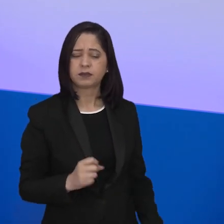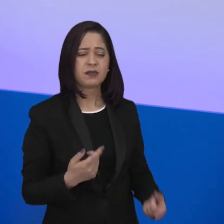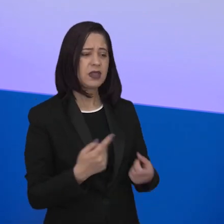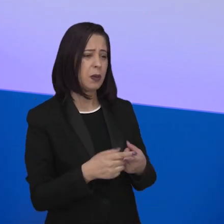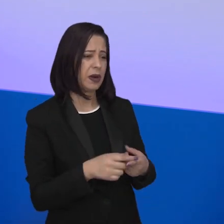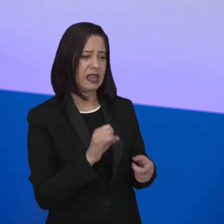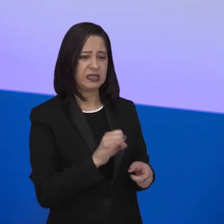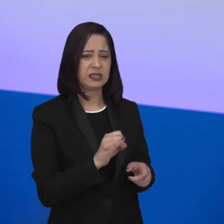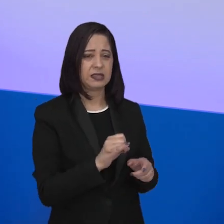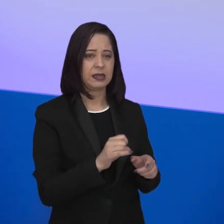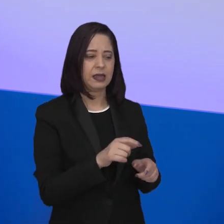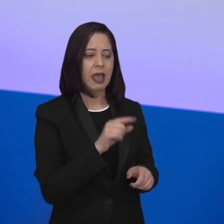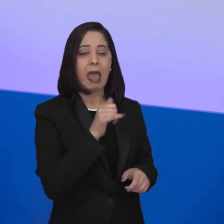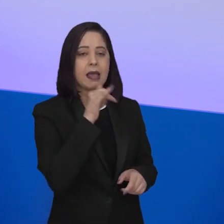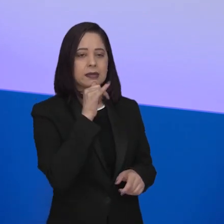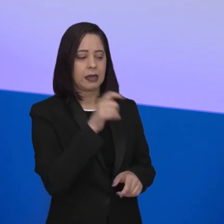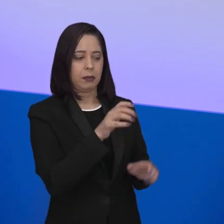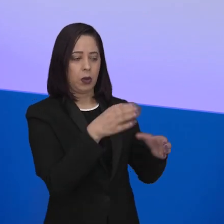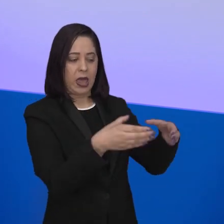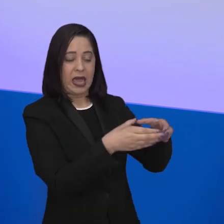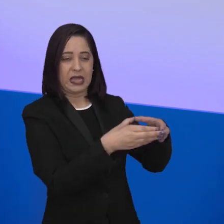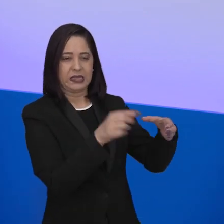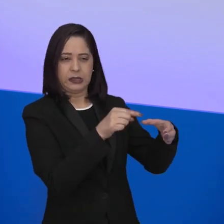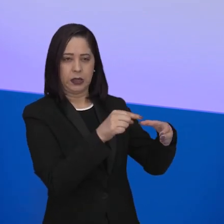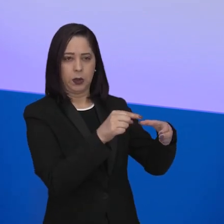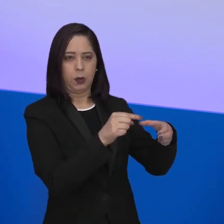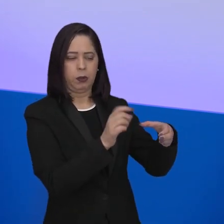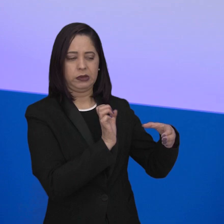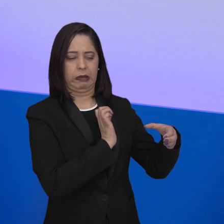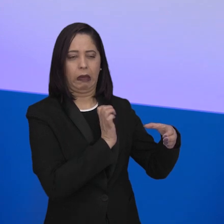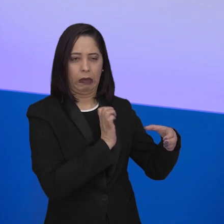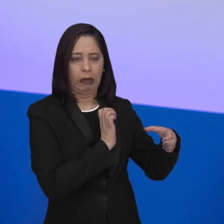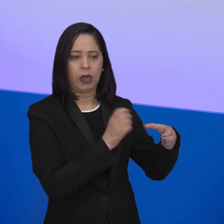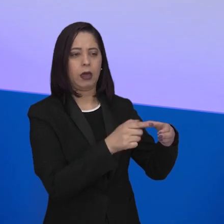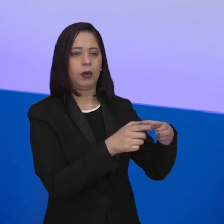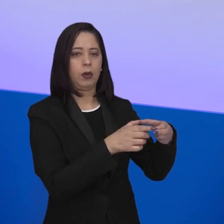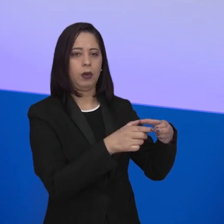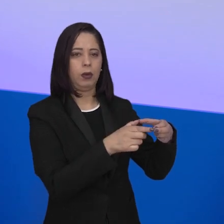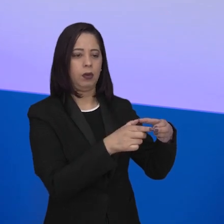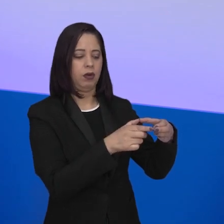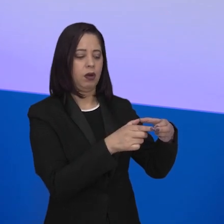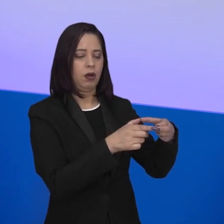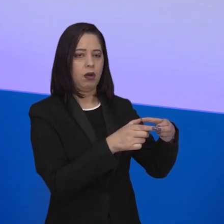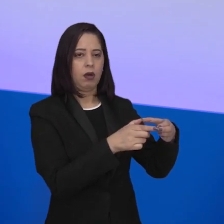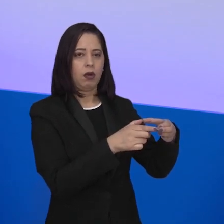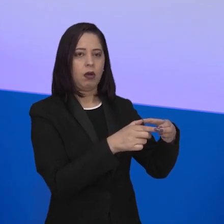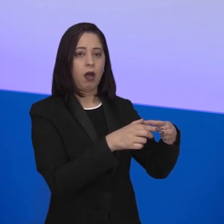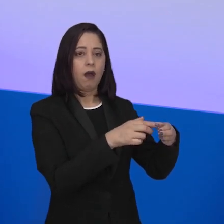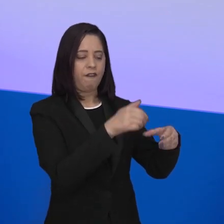que essas pessoas que detêm o maior poder político ou maior poder econômico poderiam